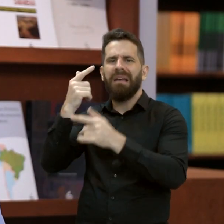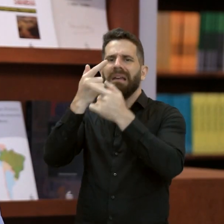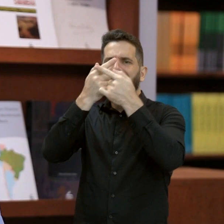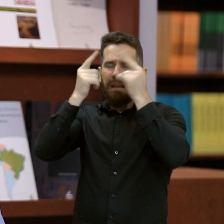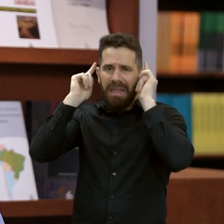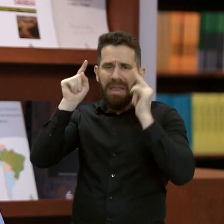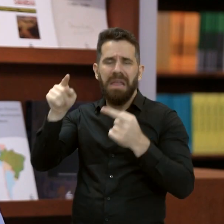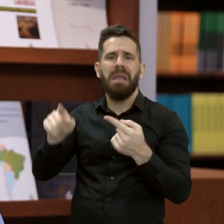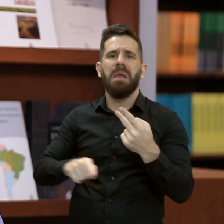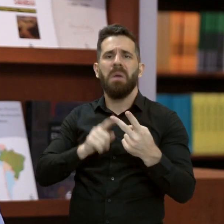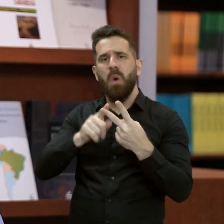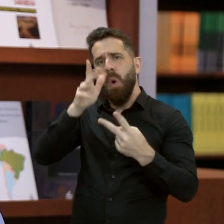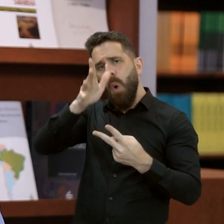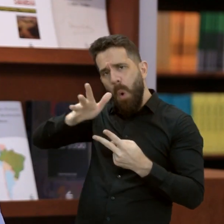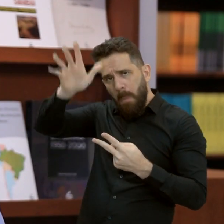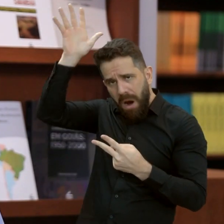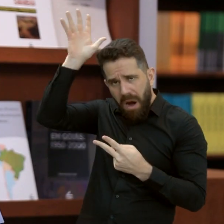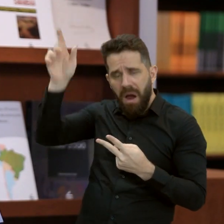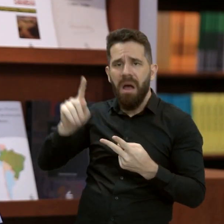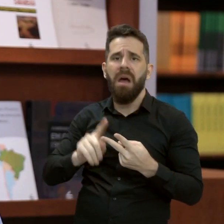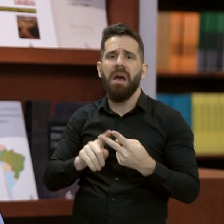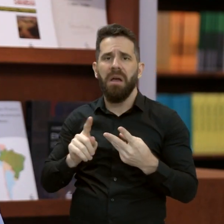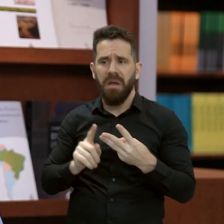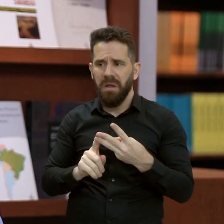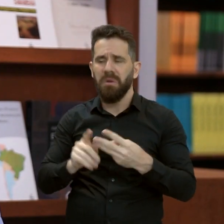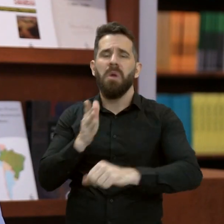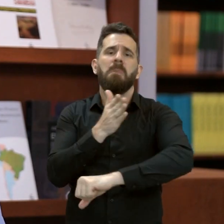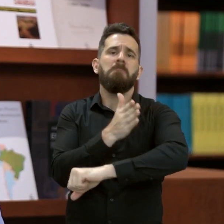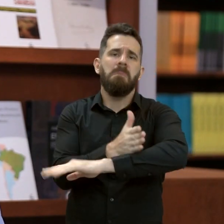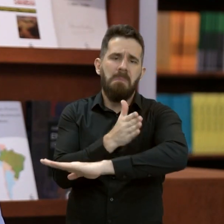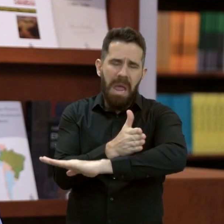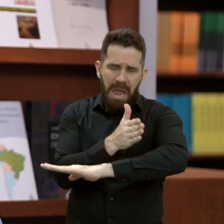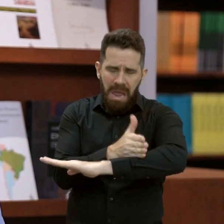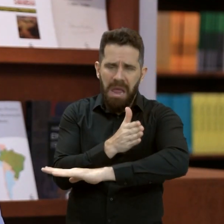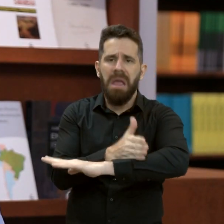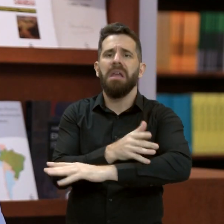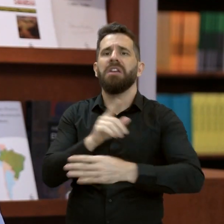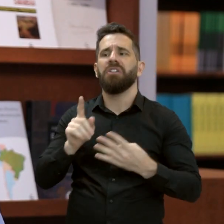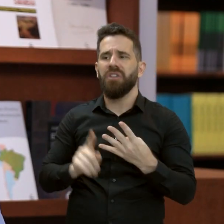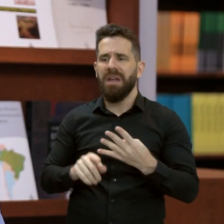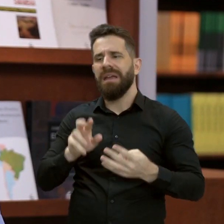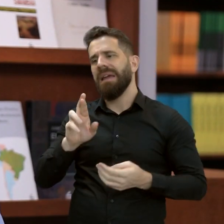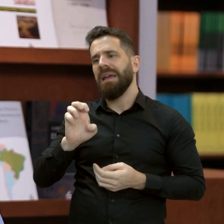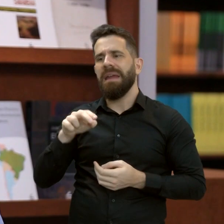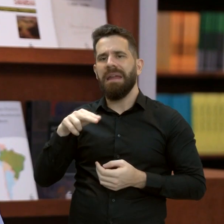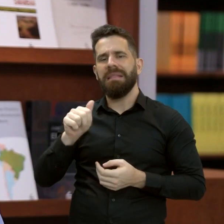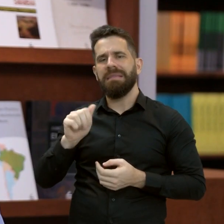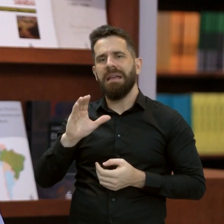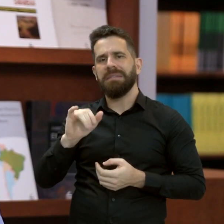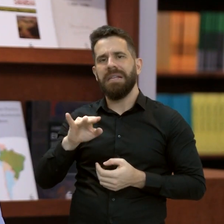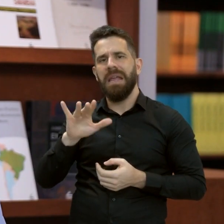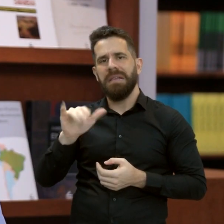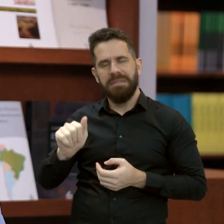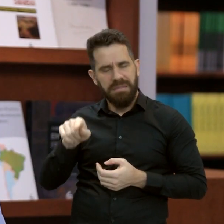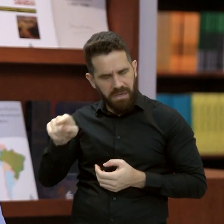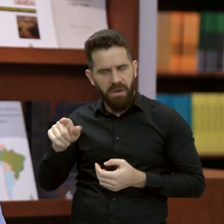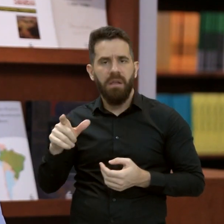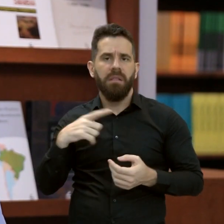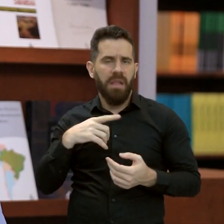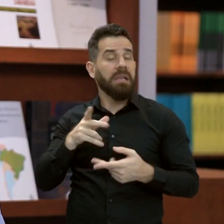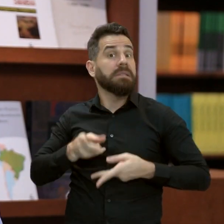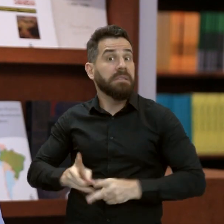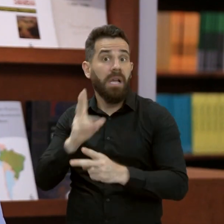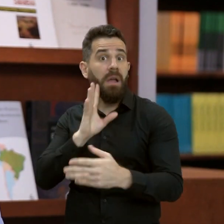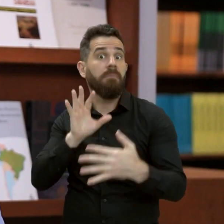período romano, na Idade Média, até o fim da Idade Média, ali na Renascença, a poesia esteve imbricada, esteve ali articulada com a